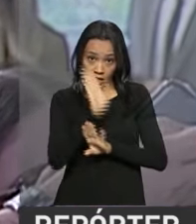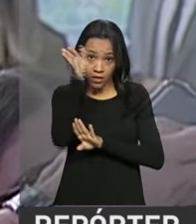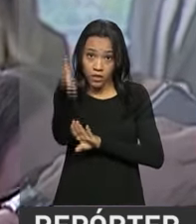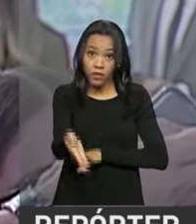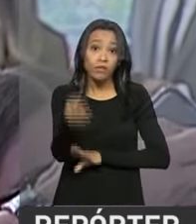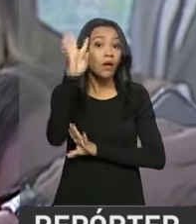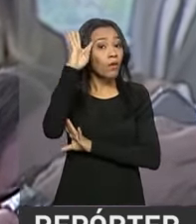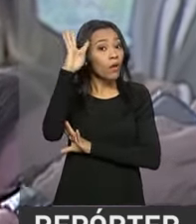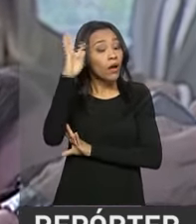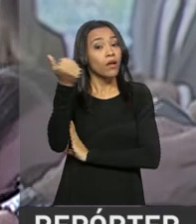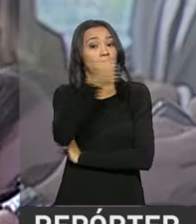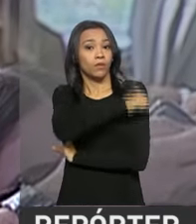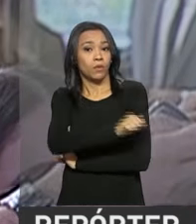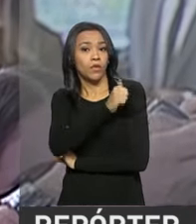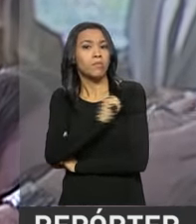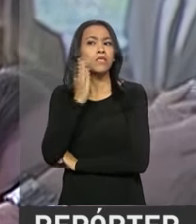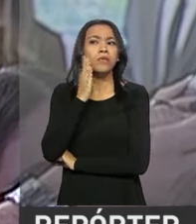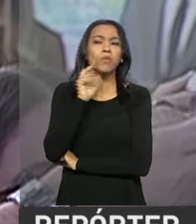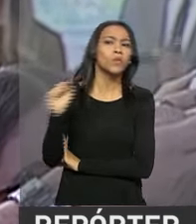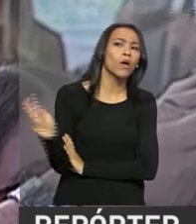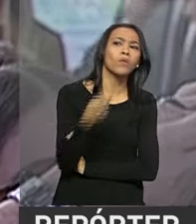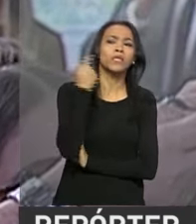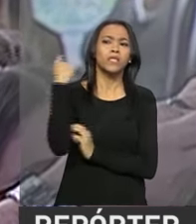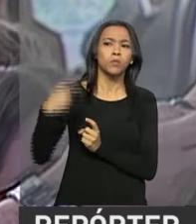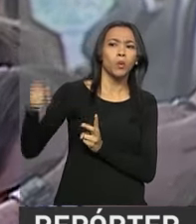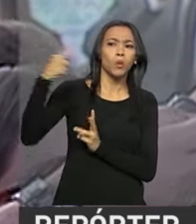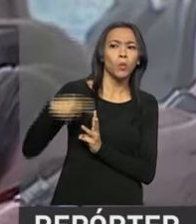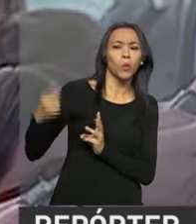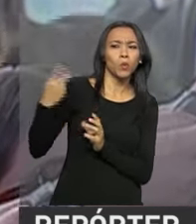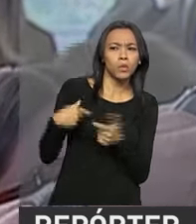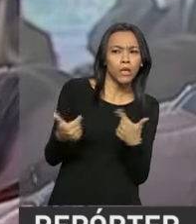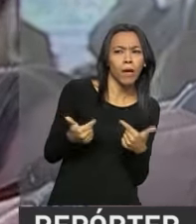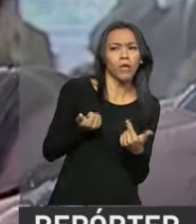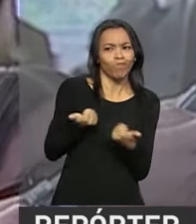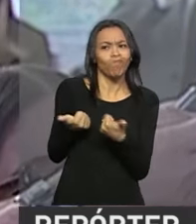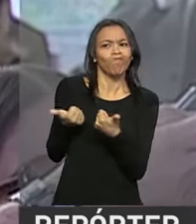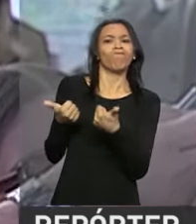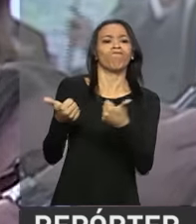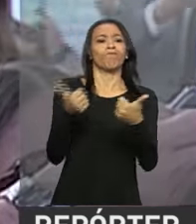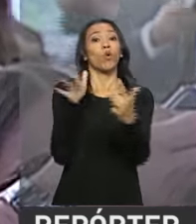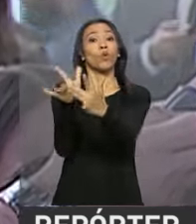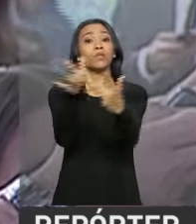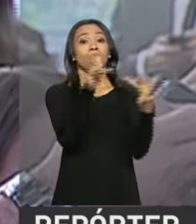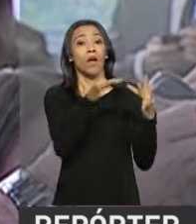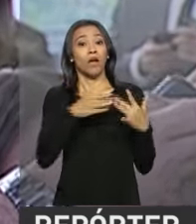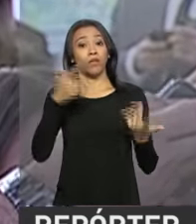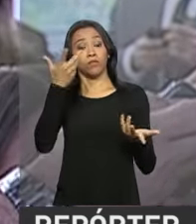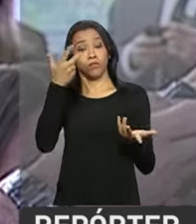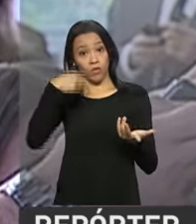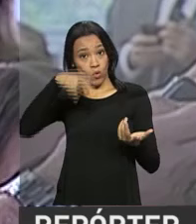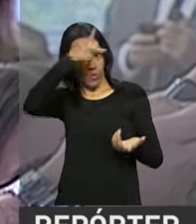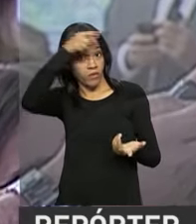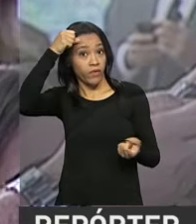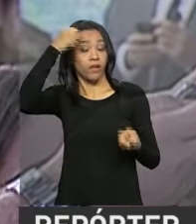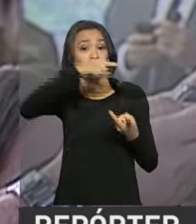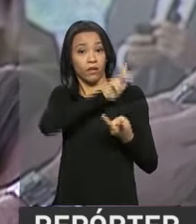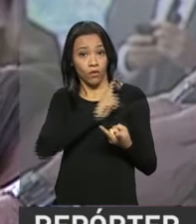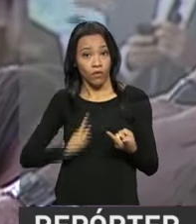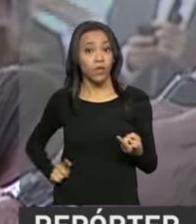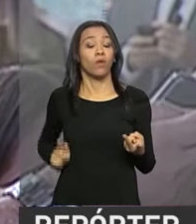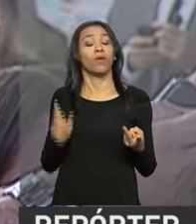lá para supervisionar todas as obras, entrar em contato com todas as autoridades e fazer, a partir daí, um